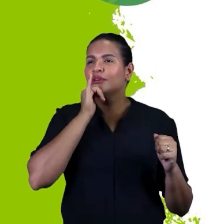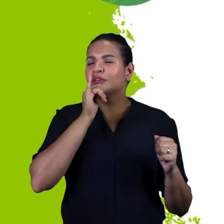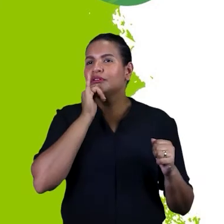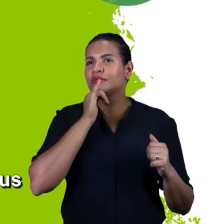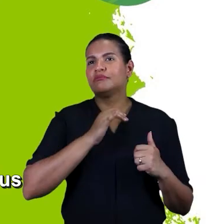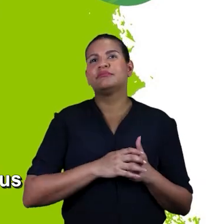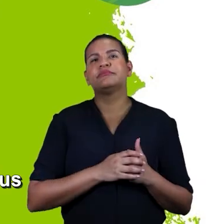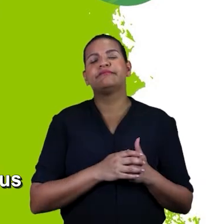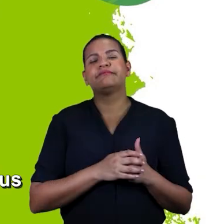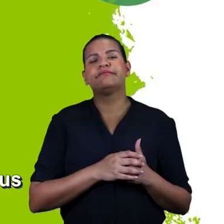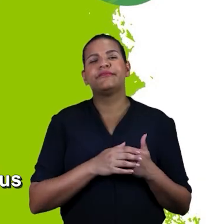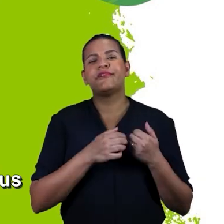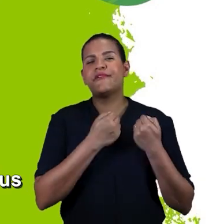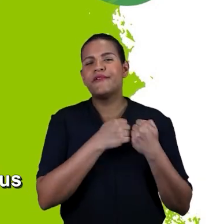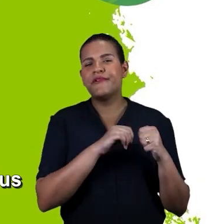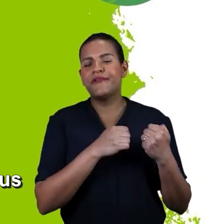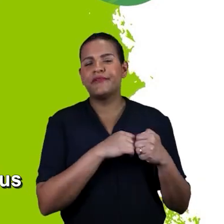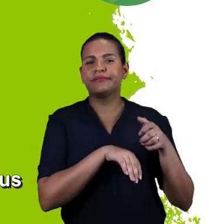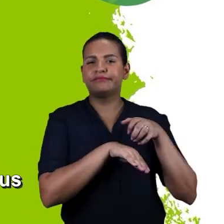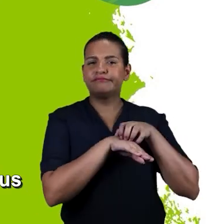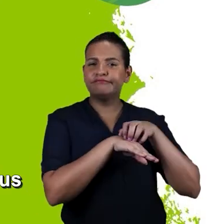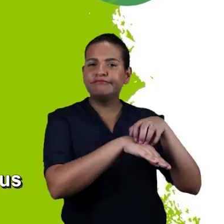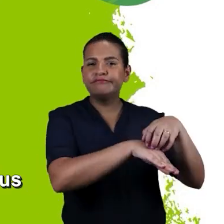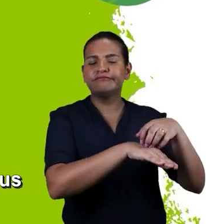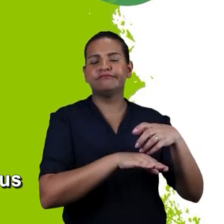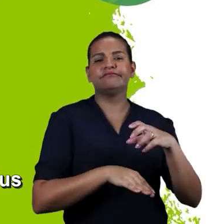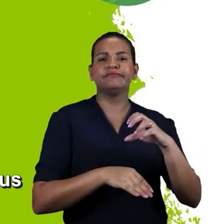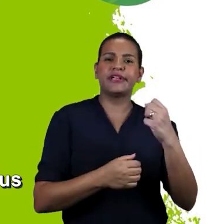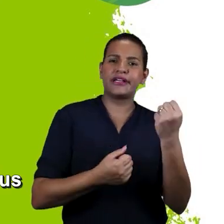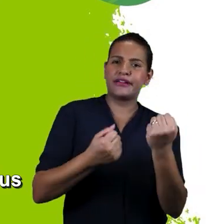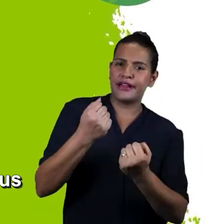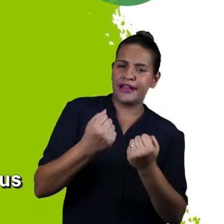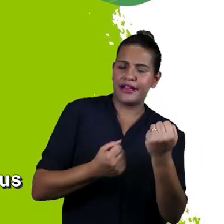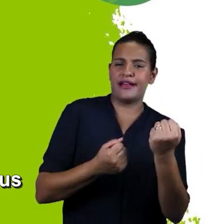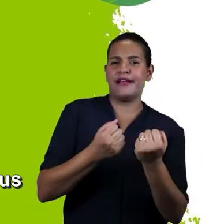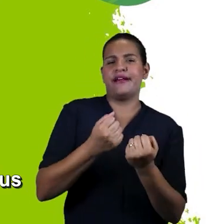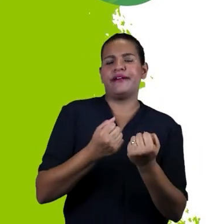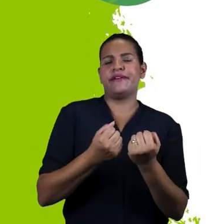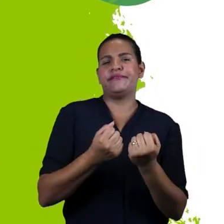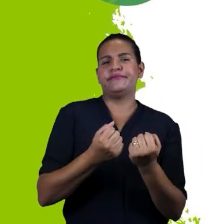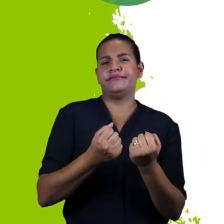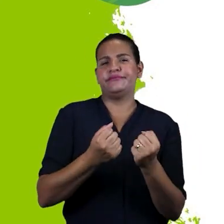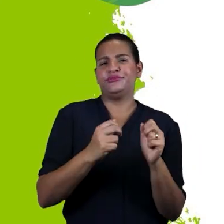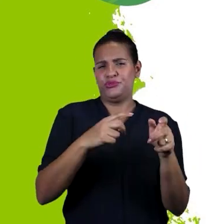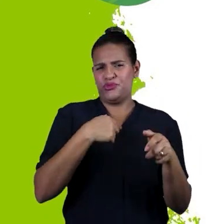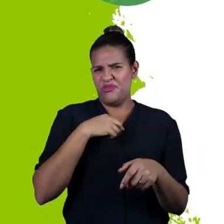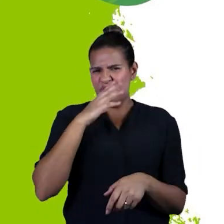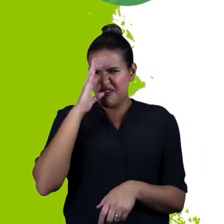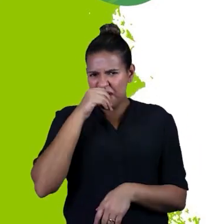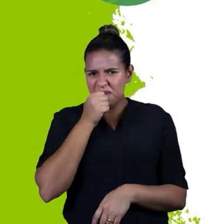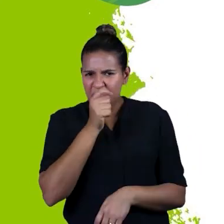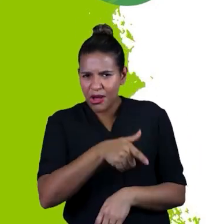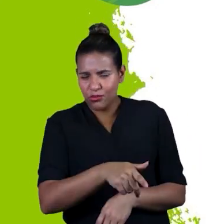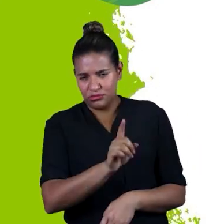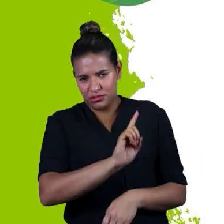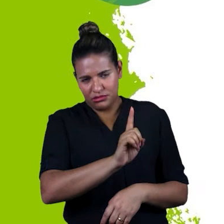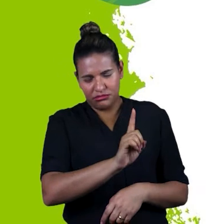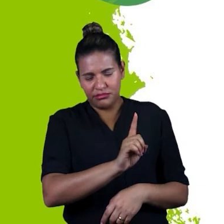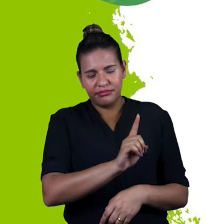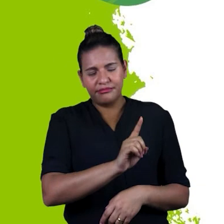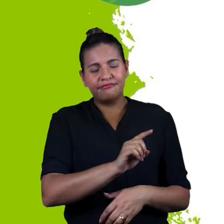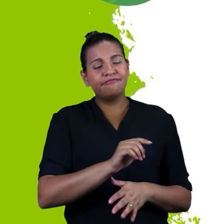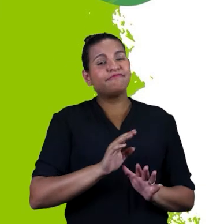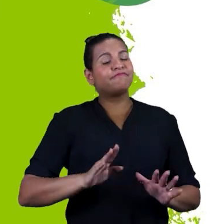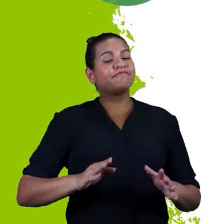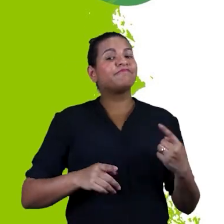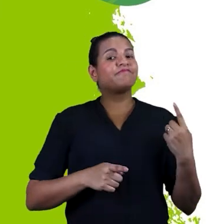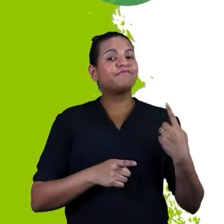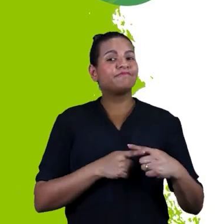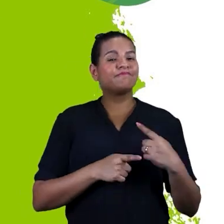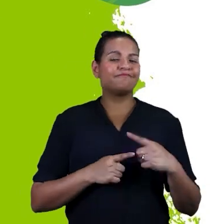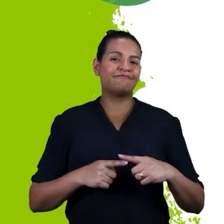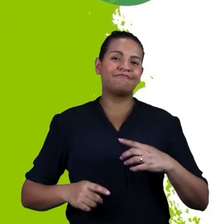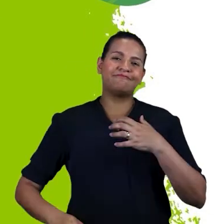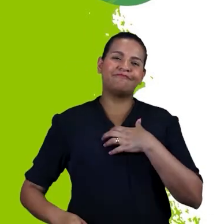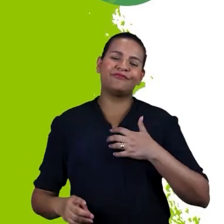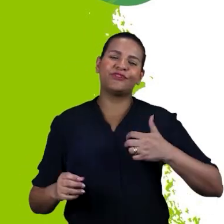próprios ônibus, não querendo falar também mal dos ônibus ou do transporte coletivo, de carro, nem nada. Mas